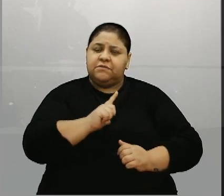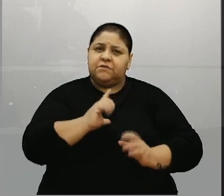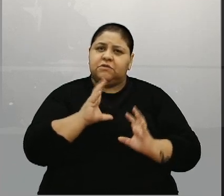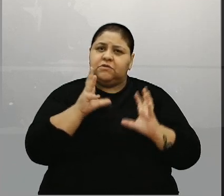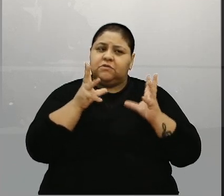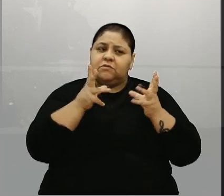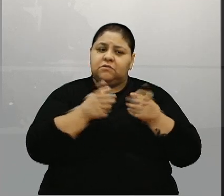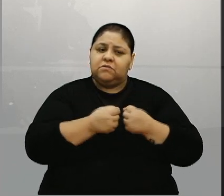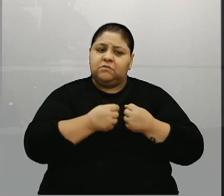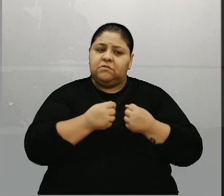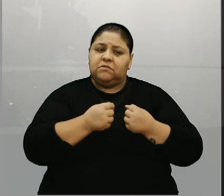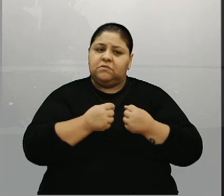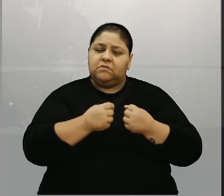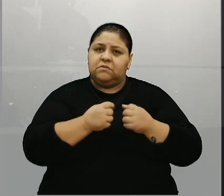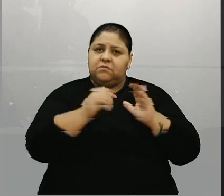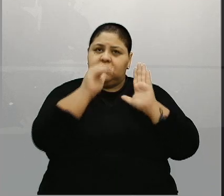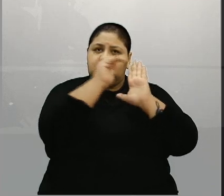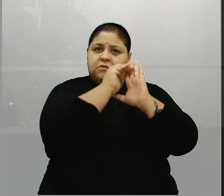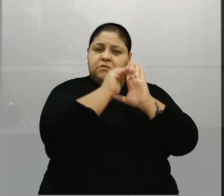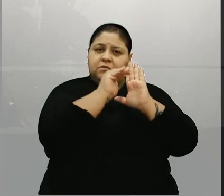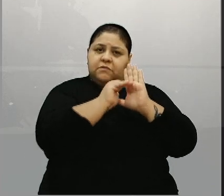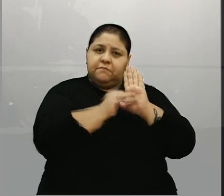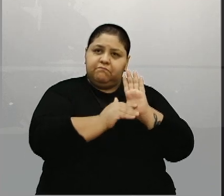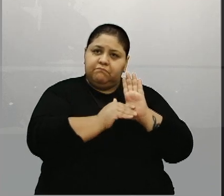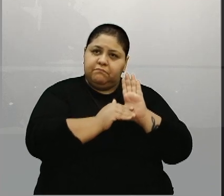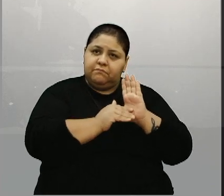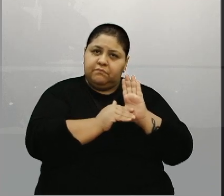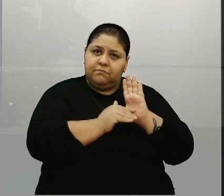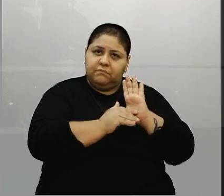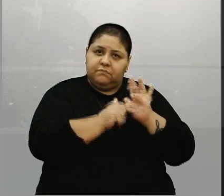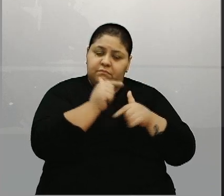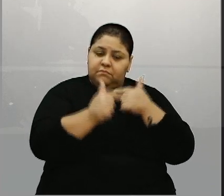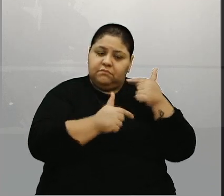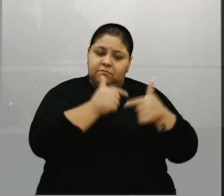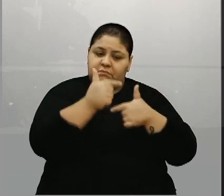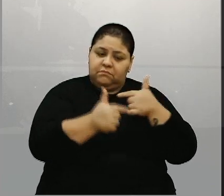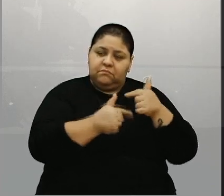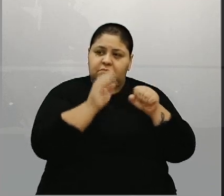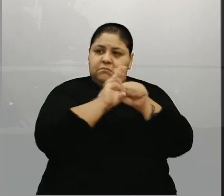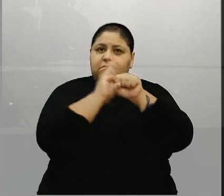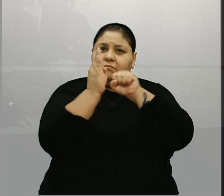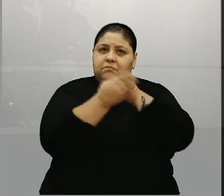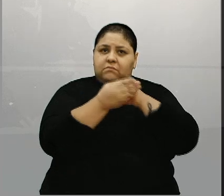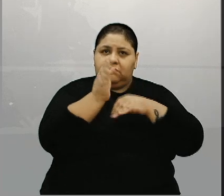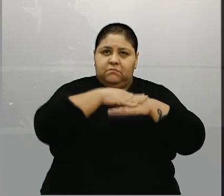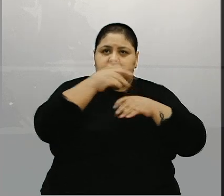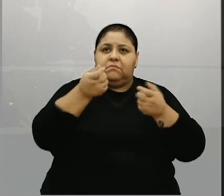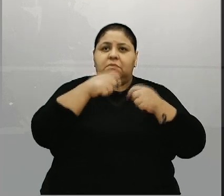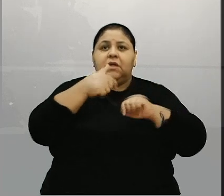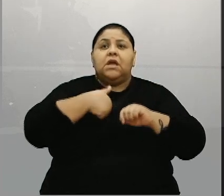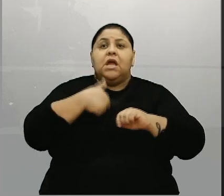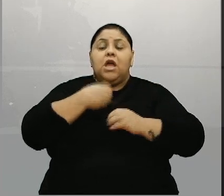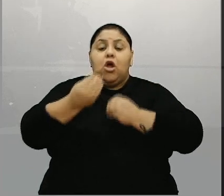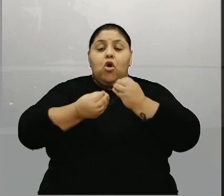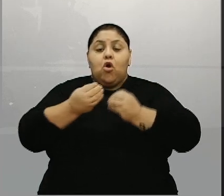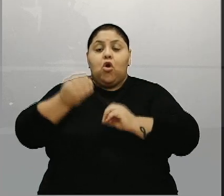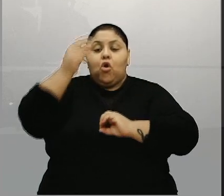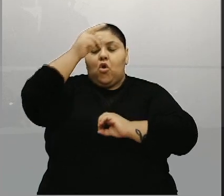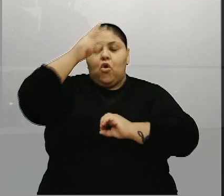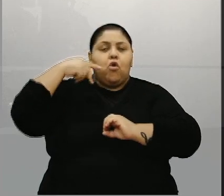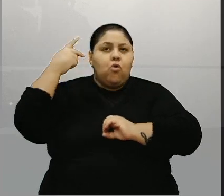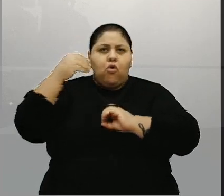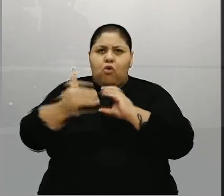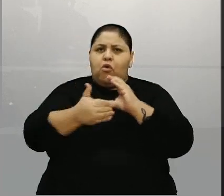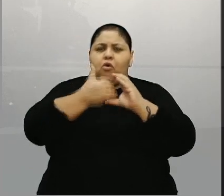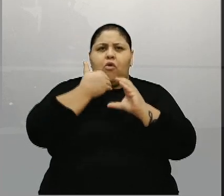uma programação para trabalhar nos bairros onde mais precisa. Eu mesmo, como vereador, tenho recebido